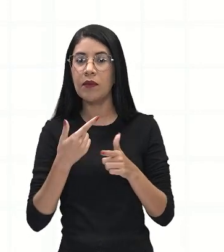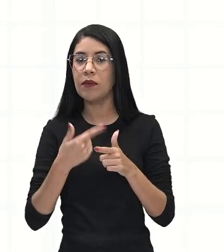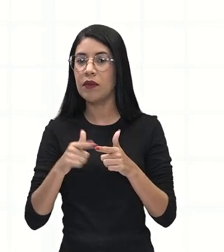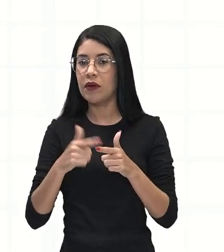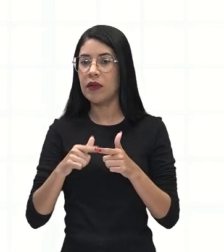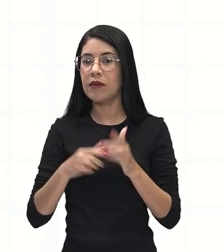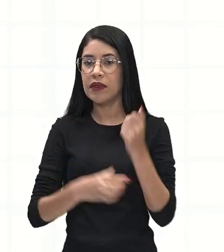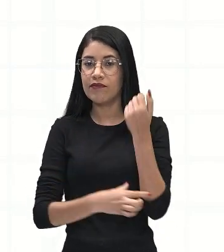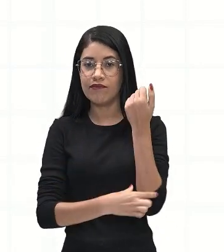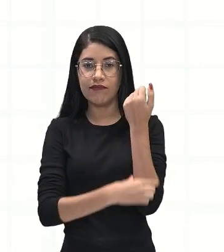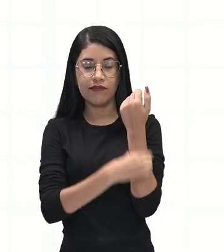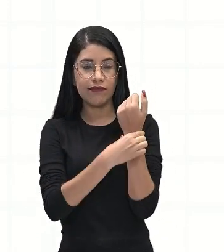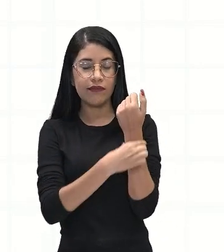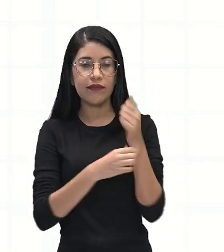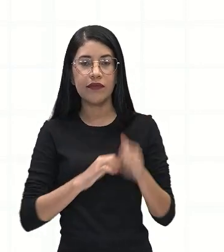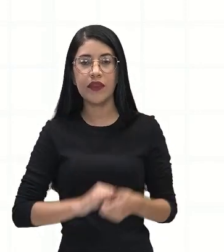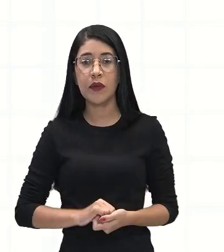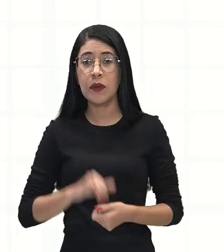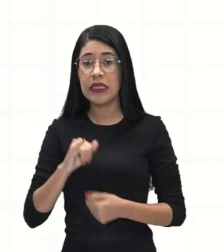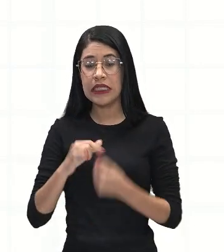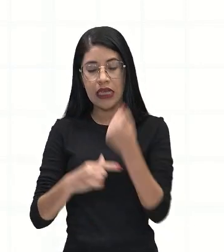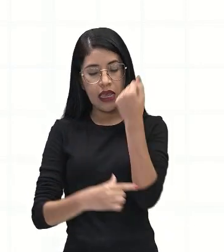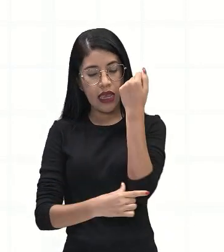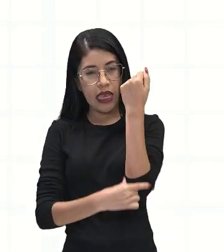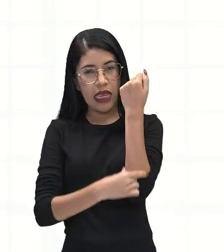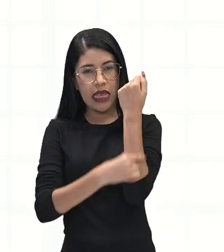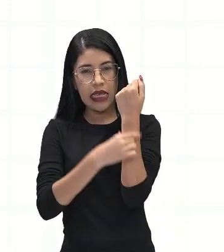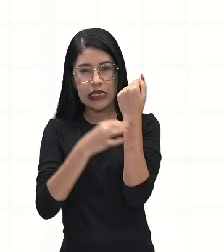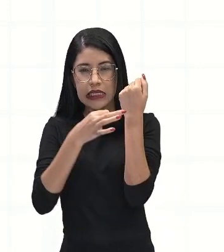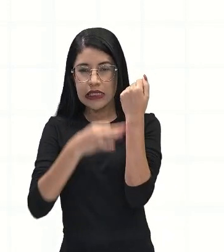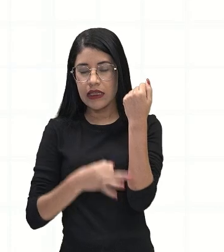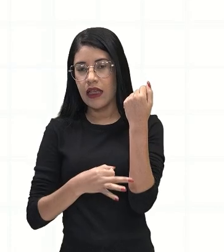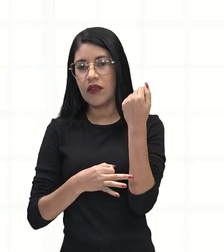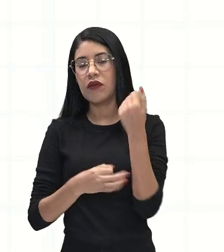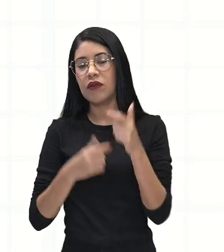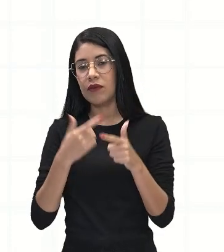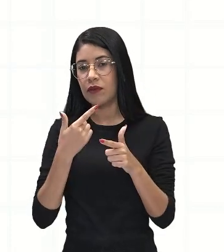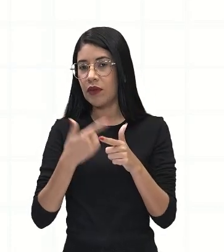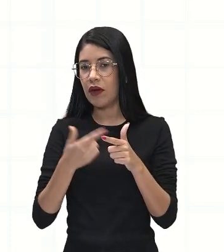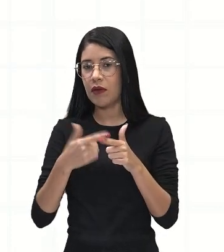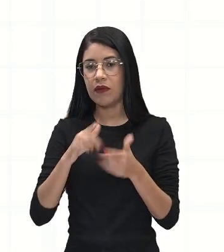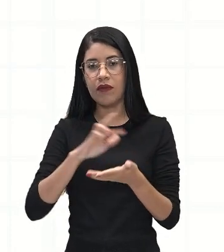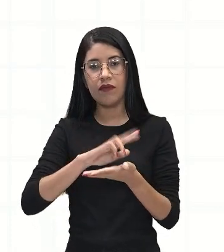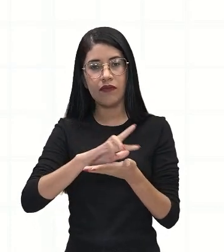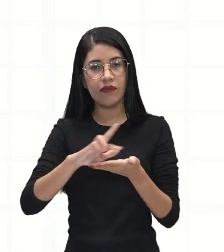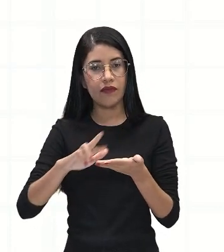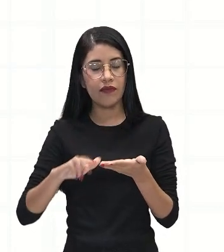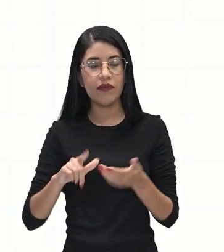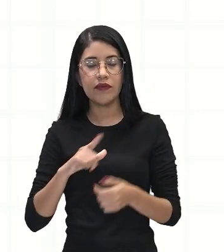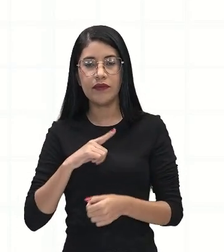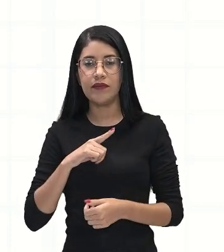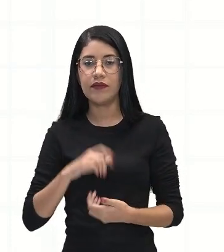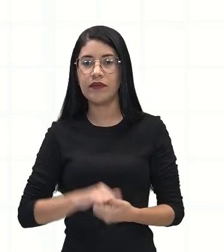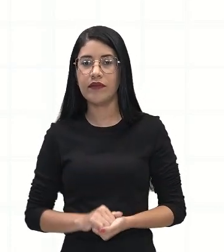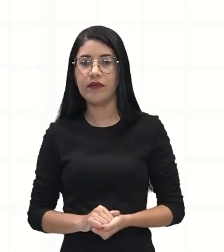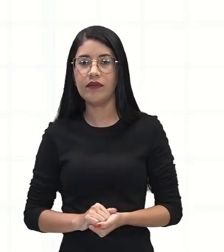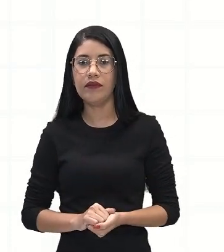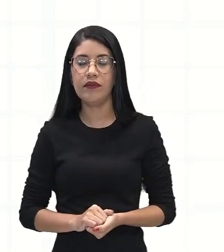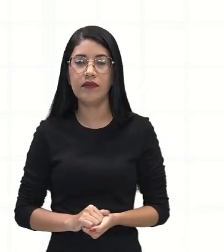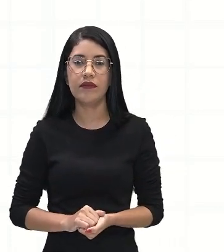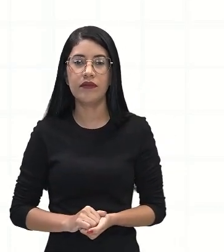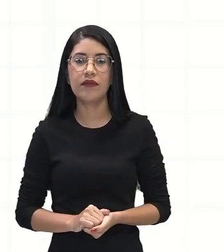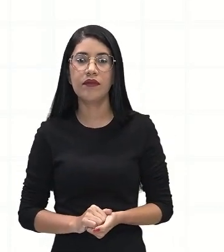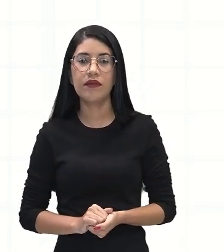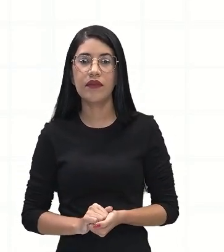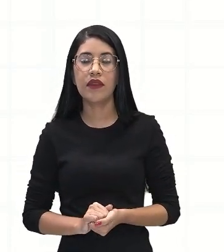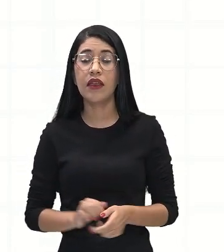coluna. Então, se ela fosse retinha, provavelmente nós teríamos muitos problemas ali. E outra coisa